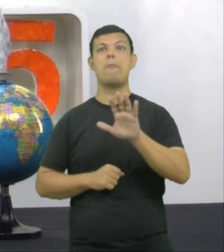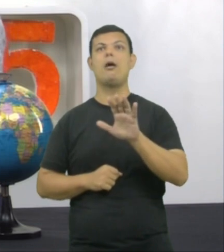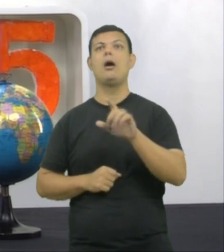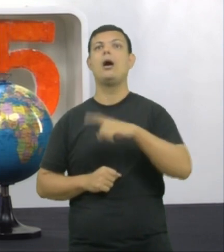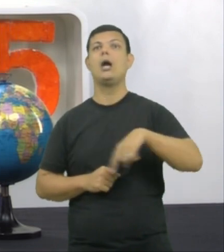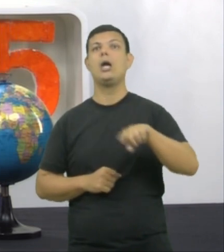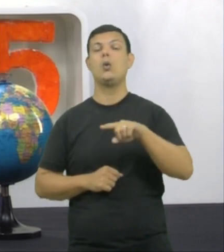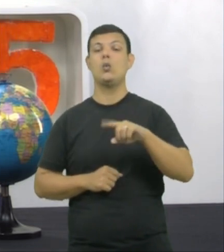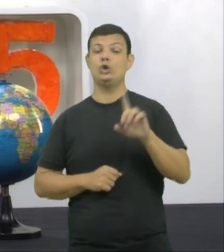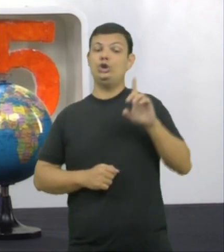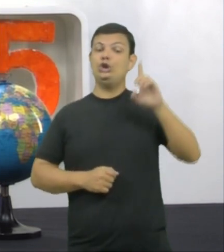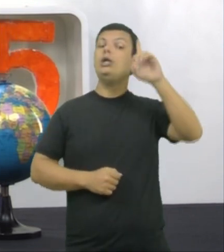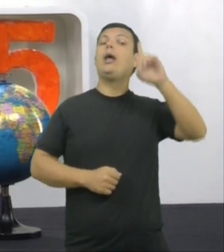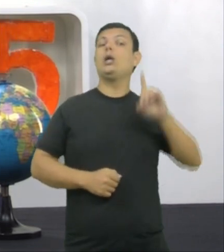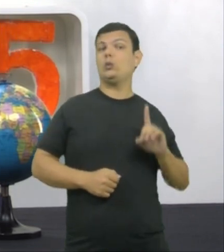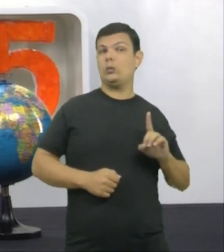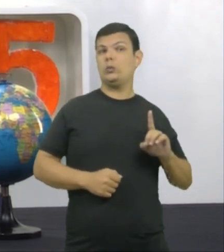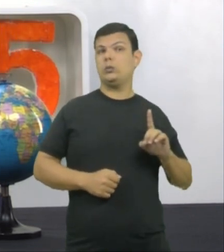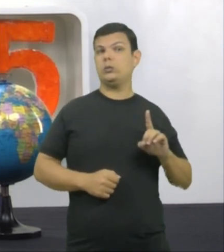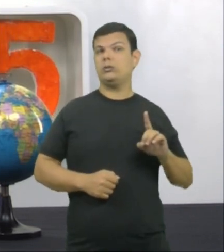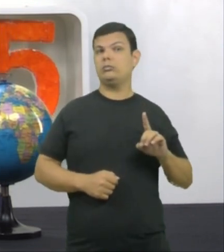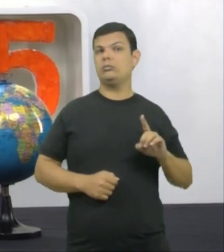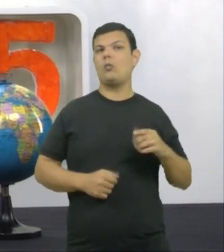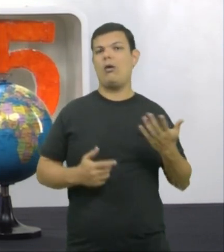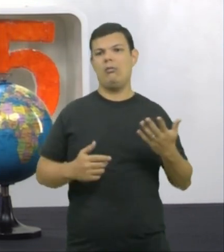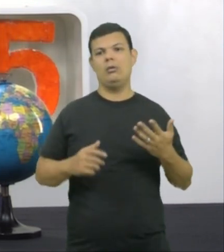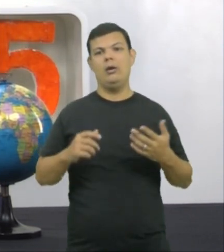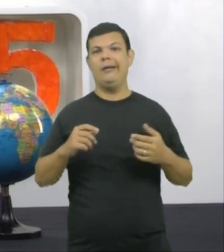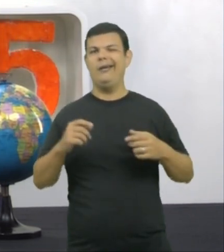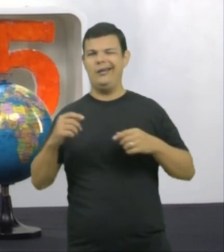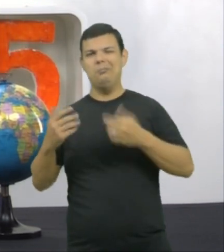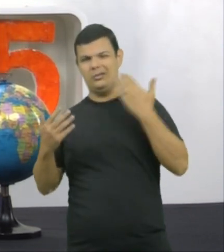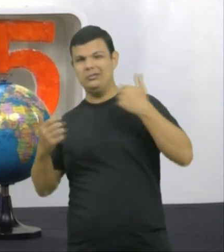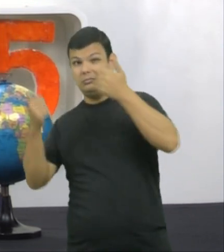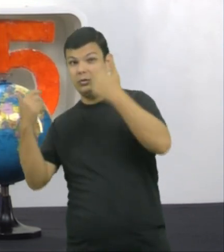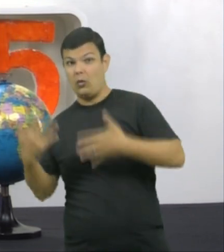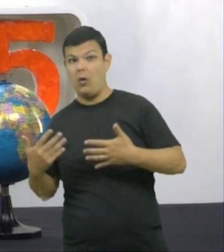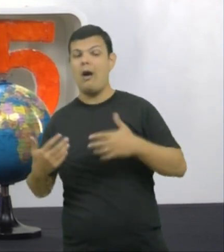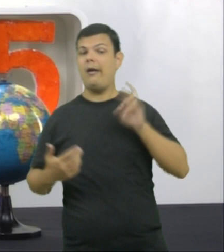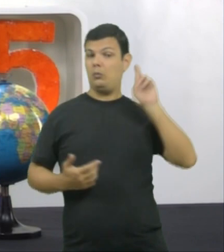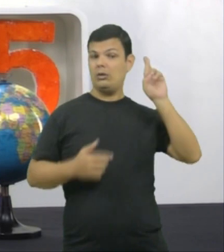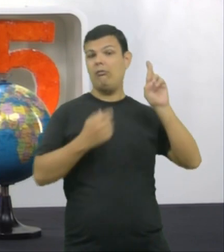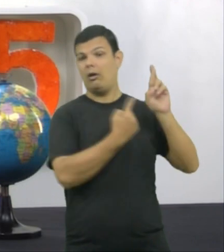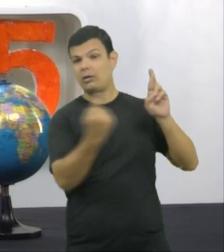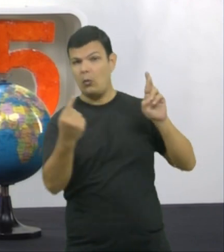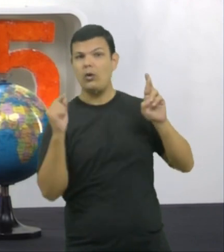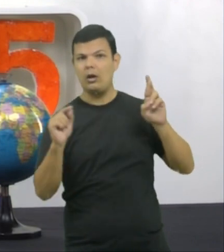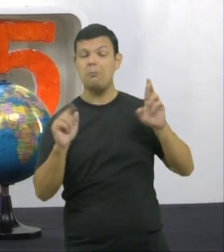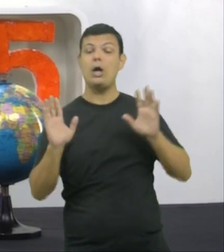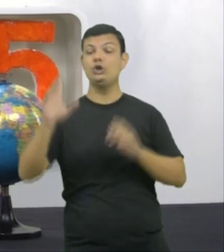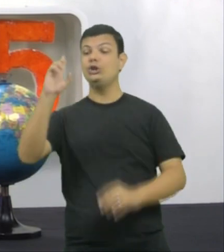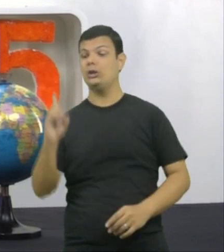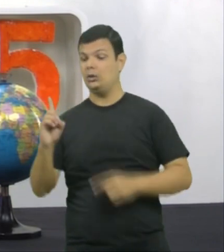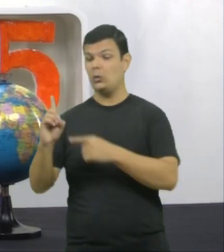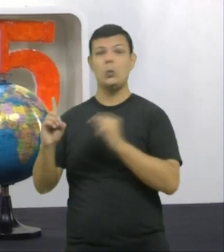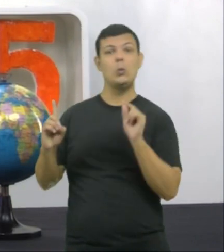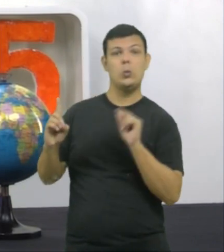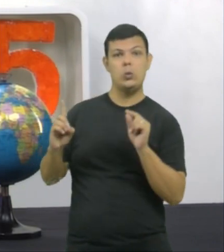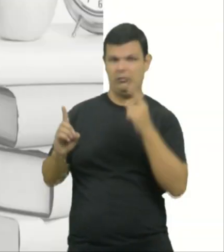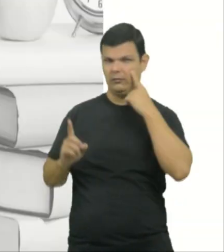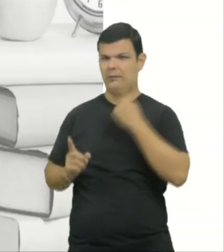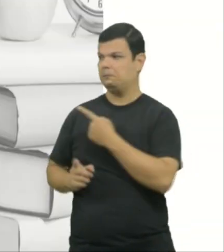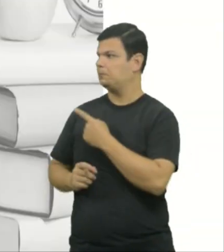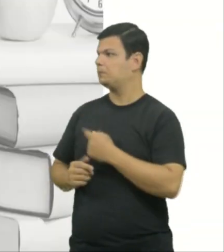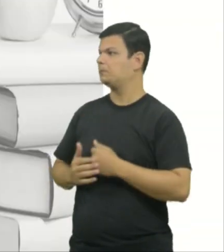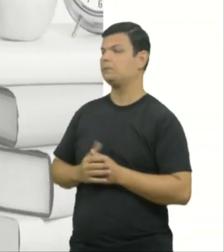nossos direitos? Bom, nós vimos nossos deveres, né? E quais são os direitos que o cidadão possui? Basicamente, olha lá no